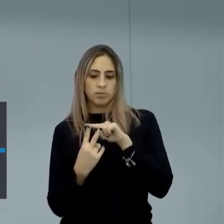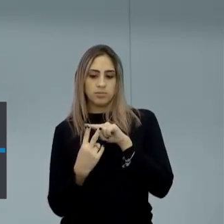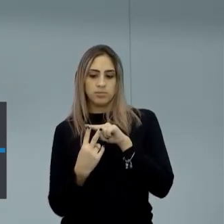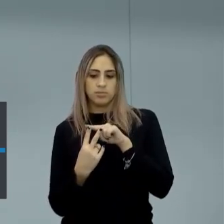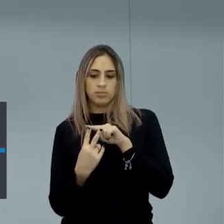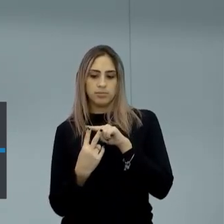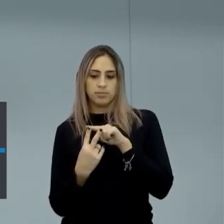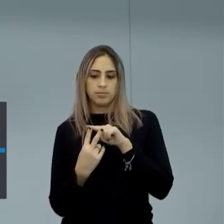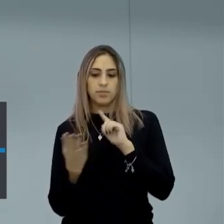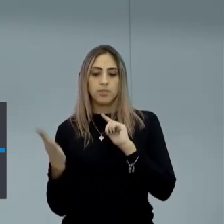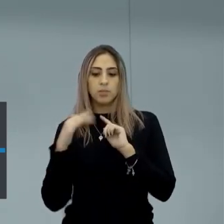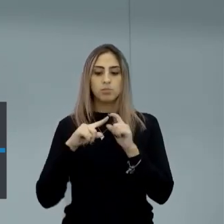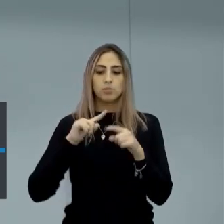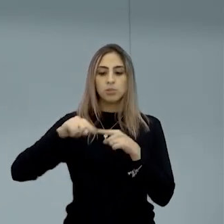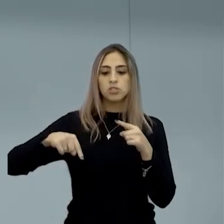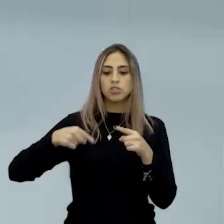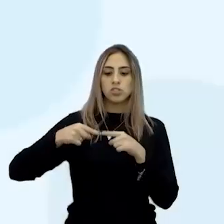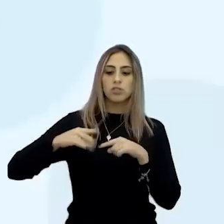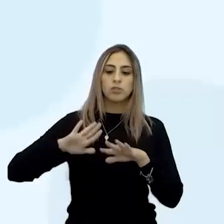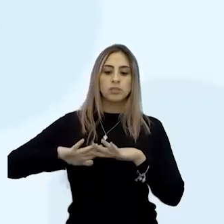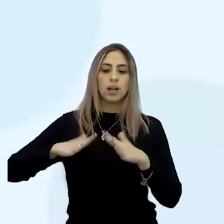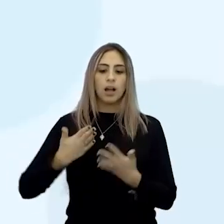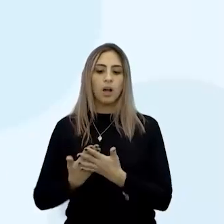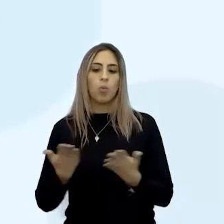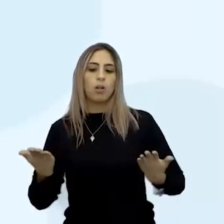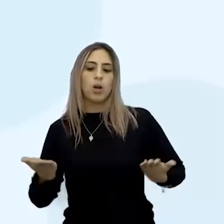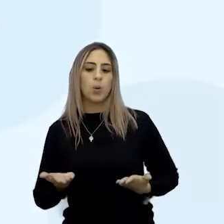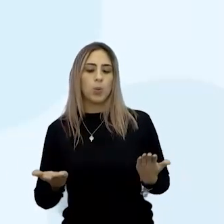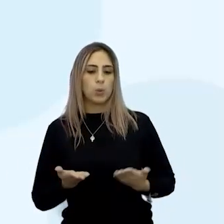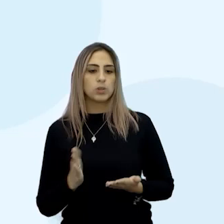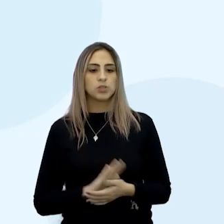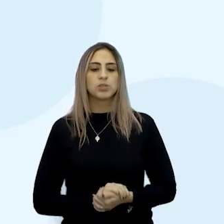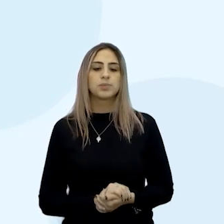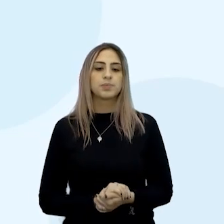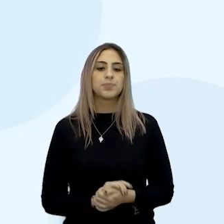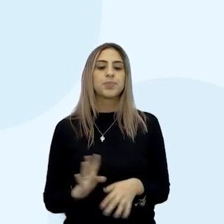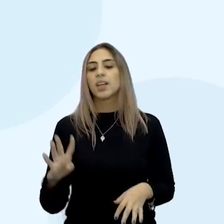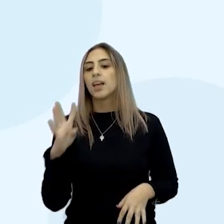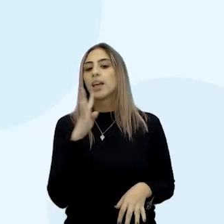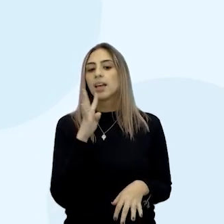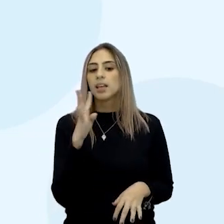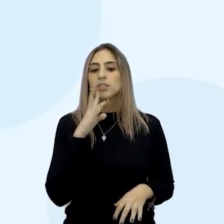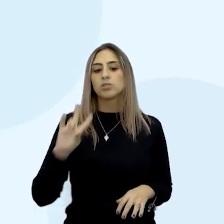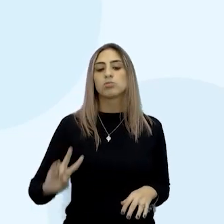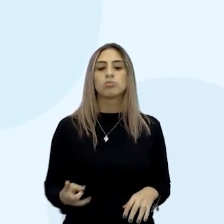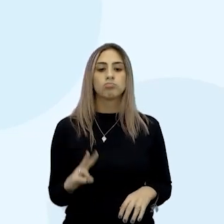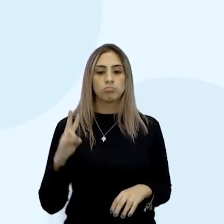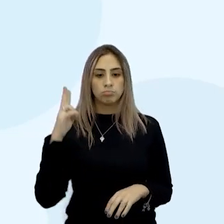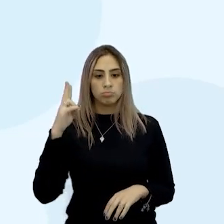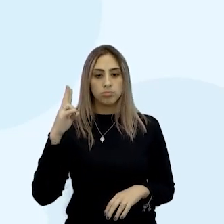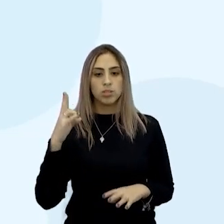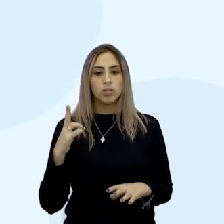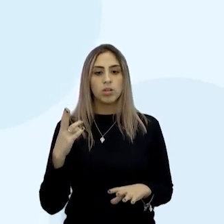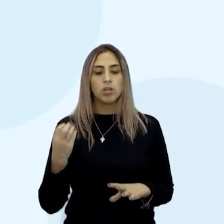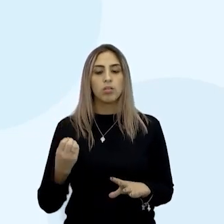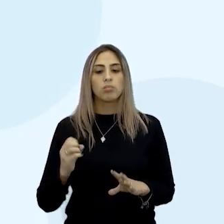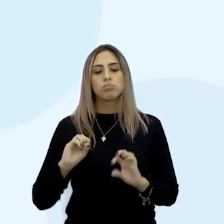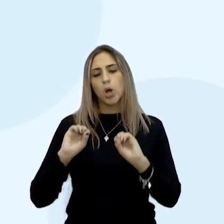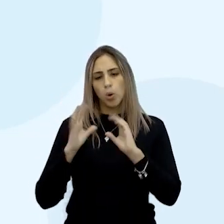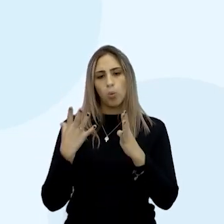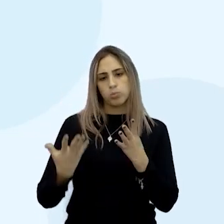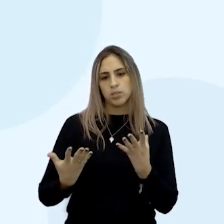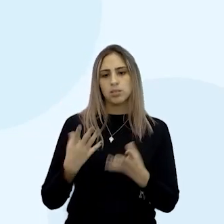Então vamos lá, objetivos da aula hoje, pode colocar para eles: reconhecer, valorizar, fruir e produzir